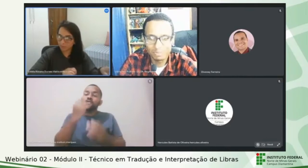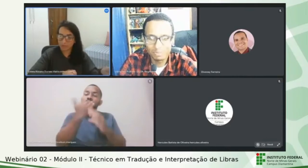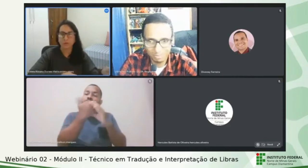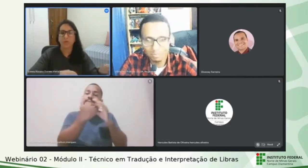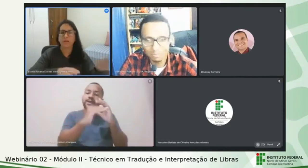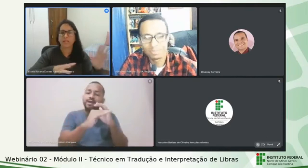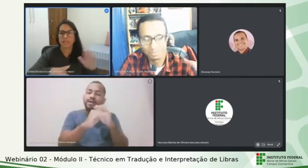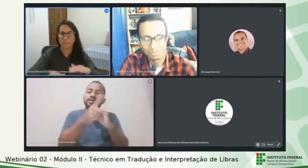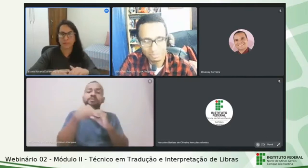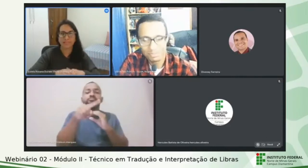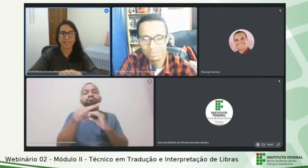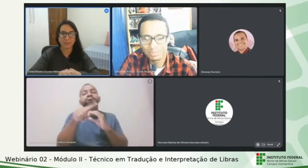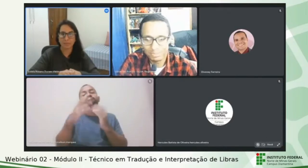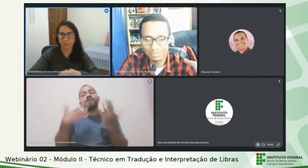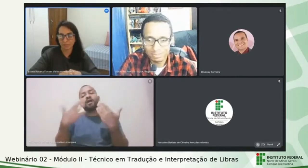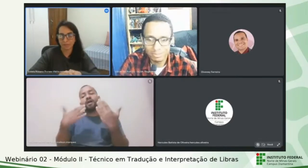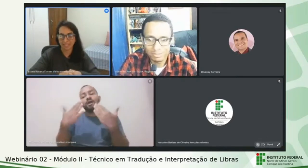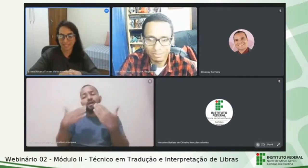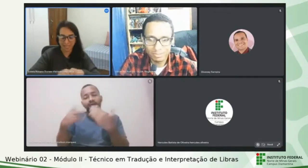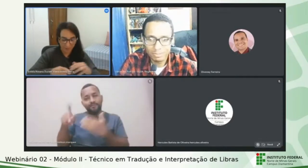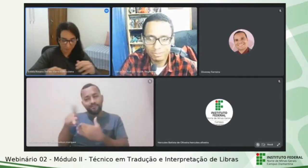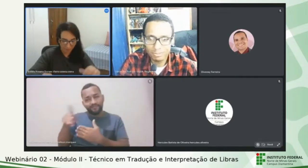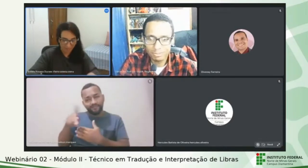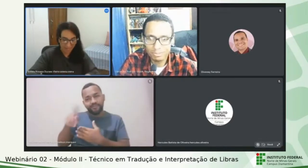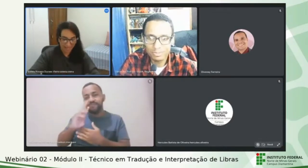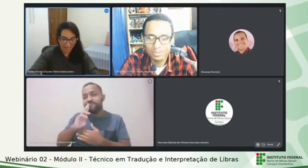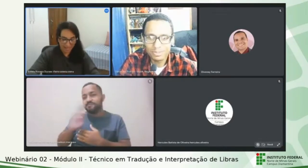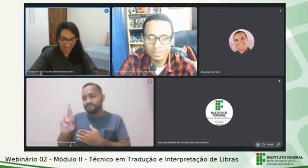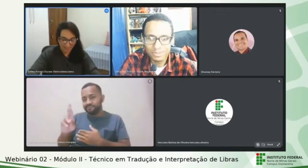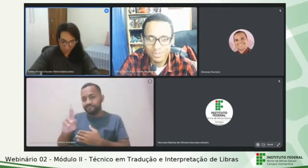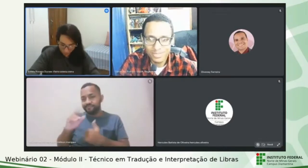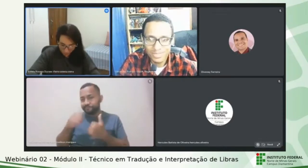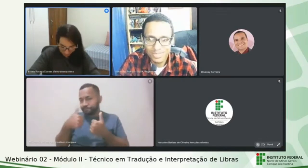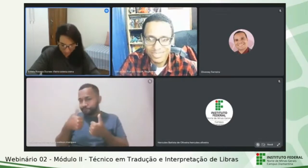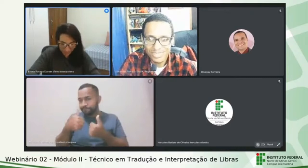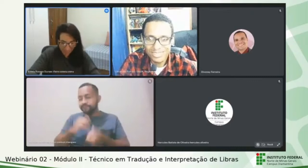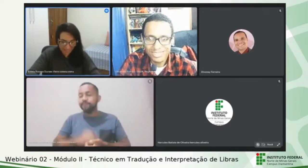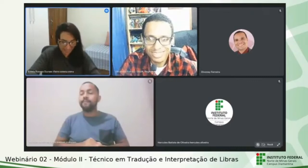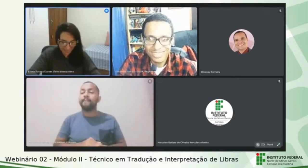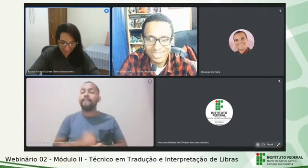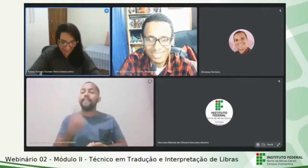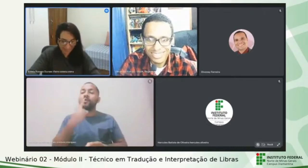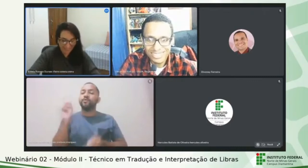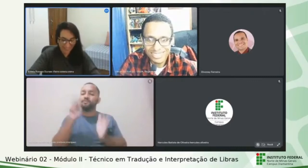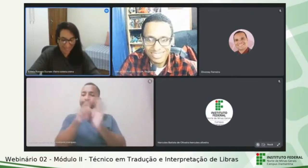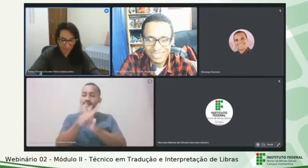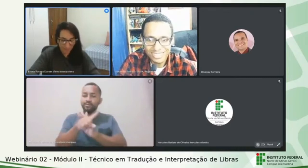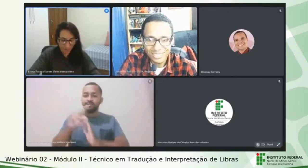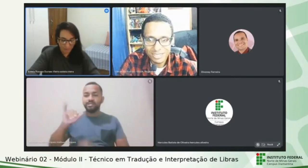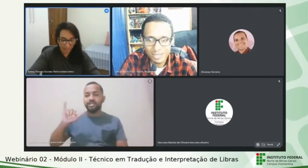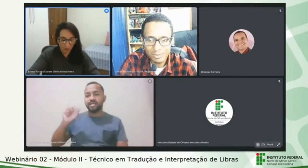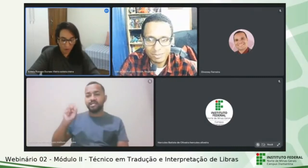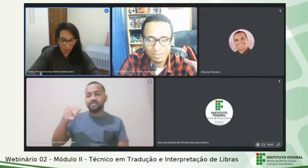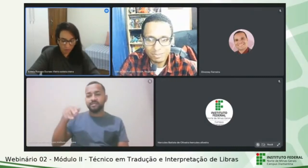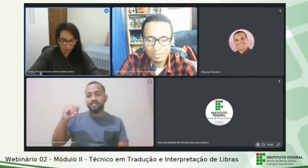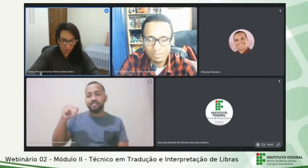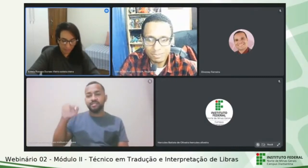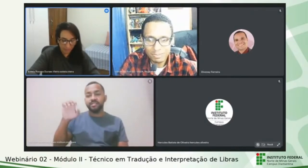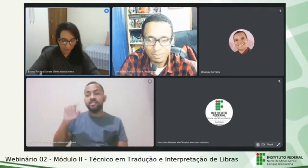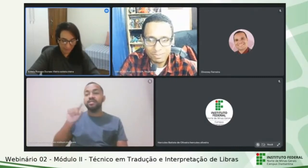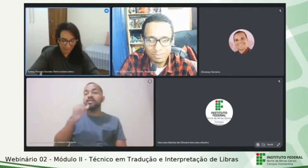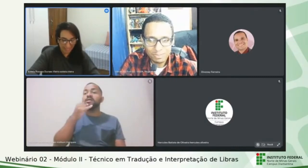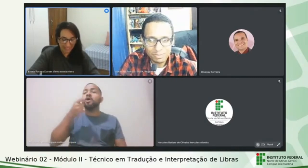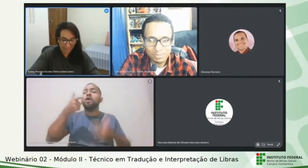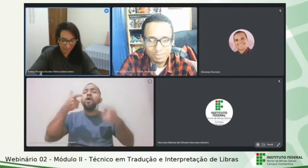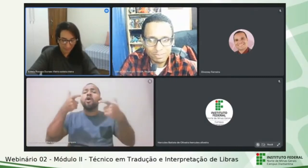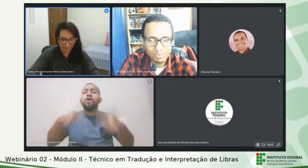passa para o professor e passa a resposta para vocês, tá? Então, a última pergunta é da Yasmin, né? Ela pergunta onde